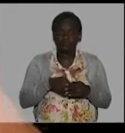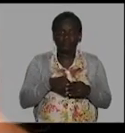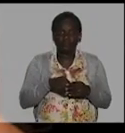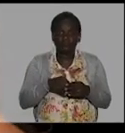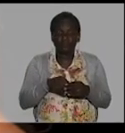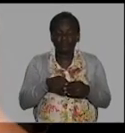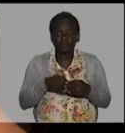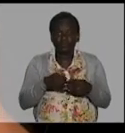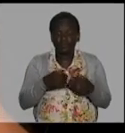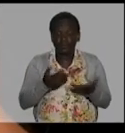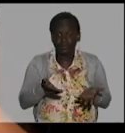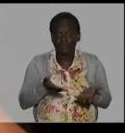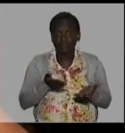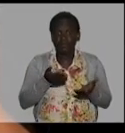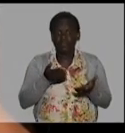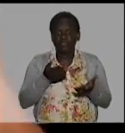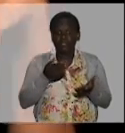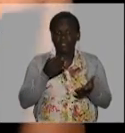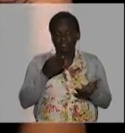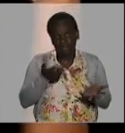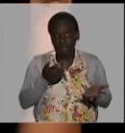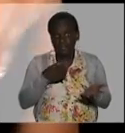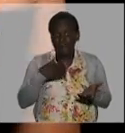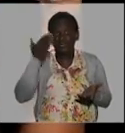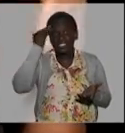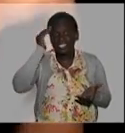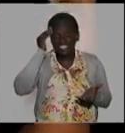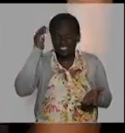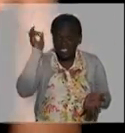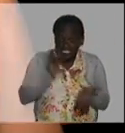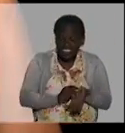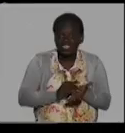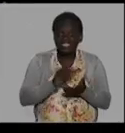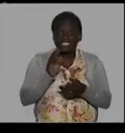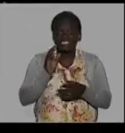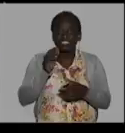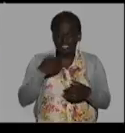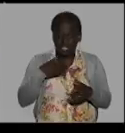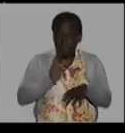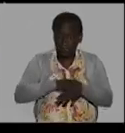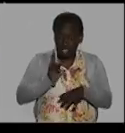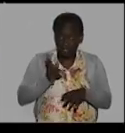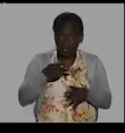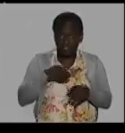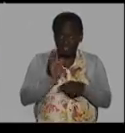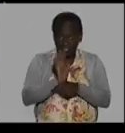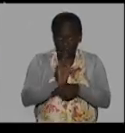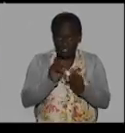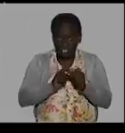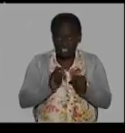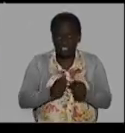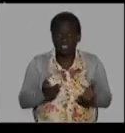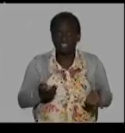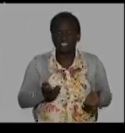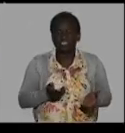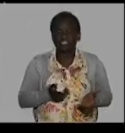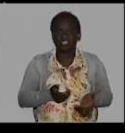2009. E aí eu só fui entender, na verdade, o filme que eu mesma tinha feito